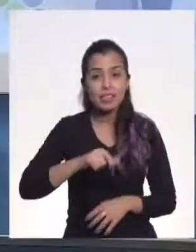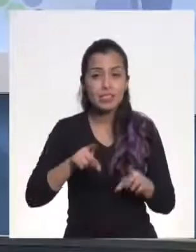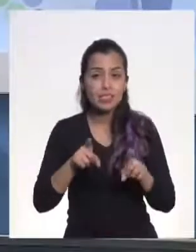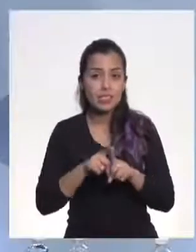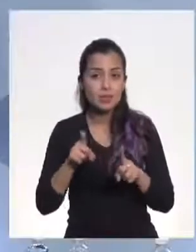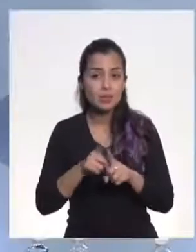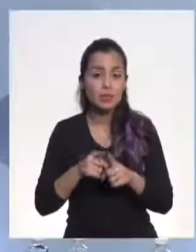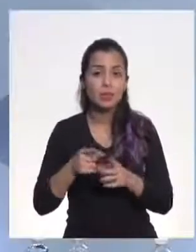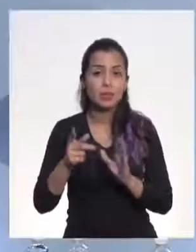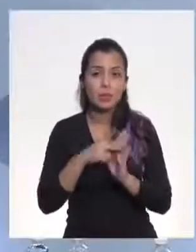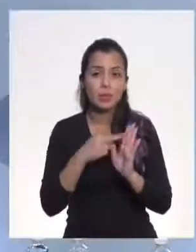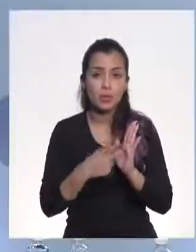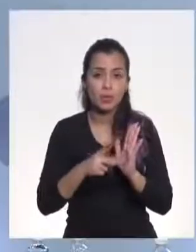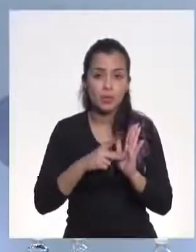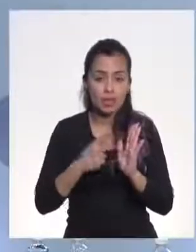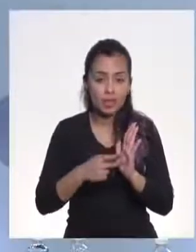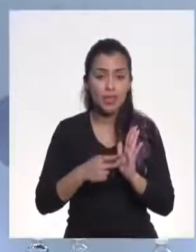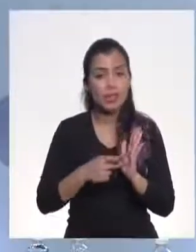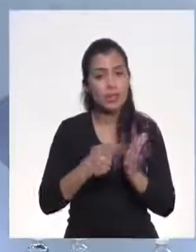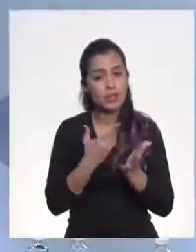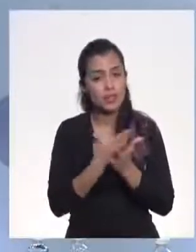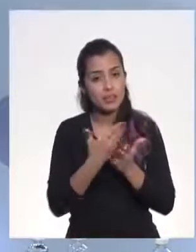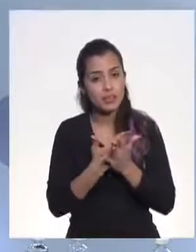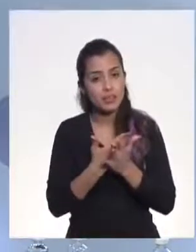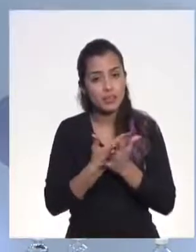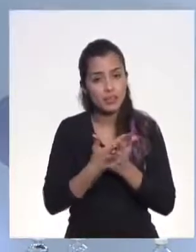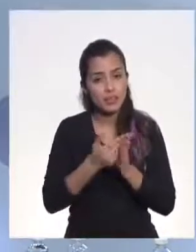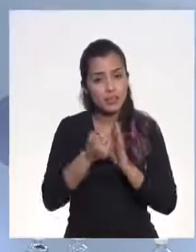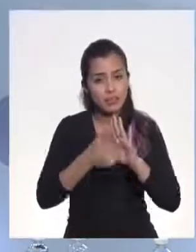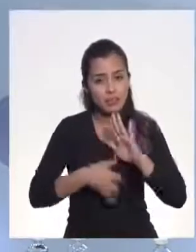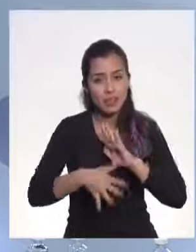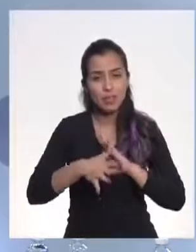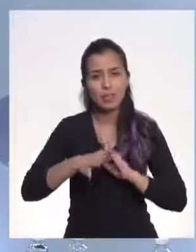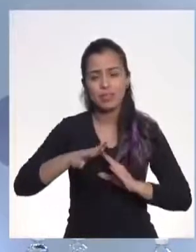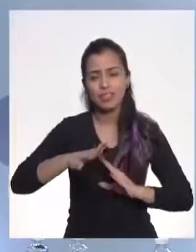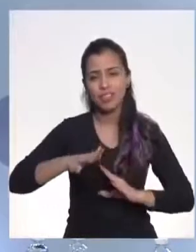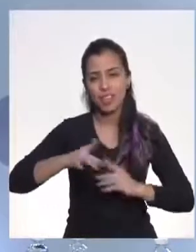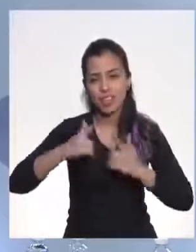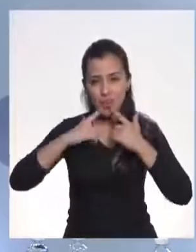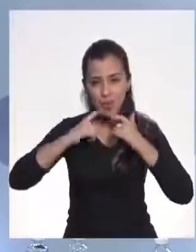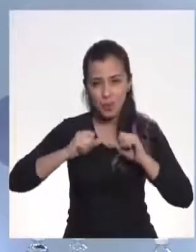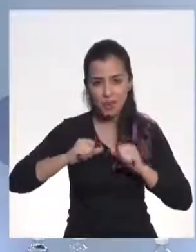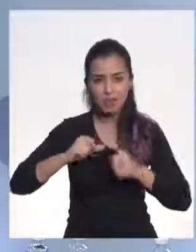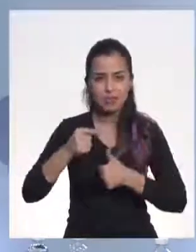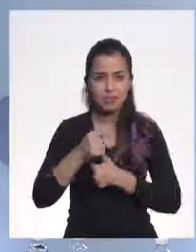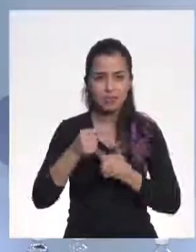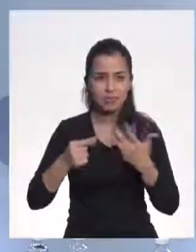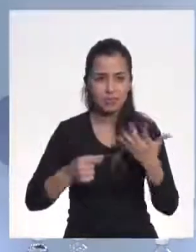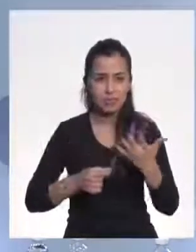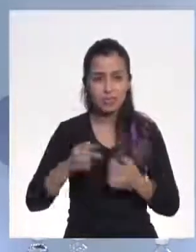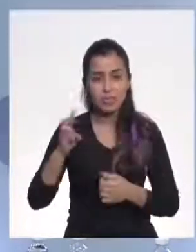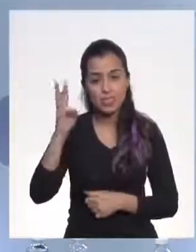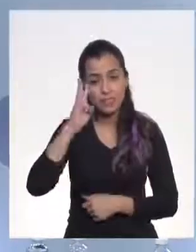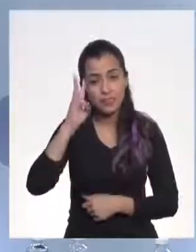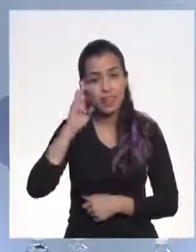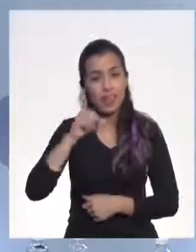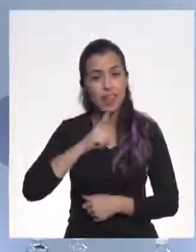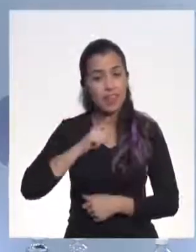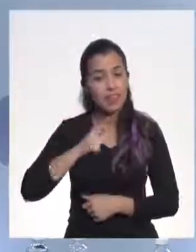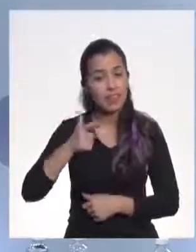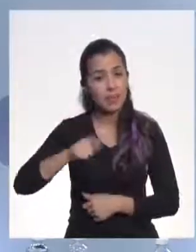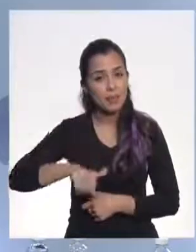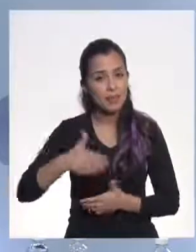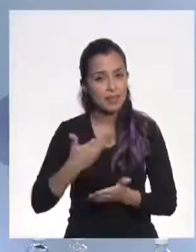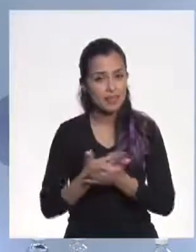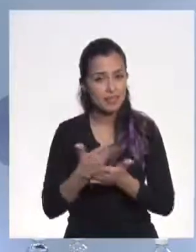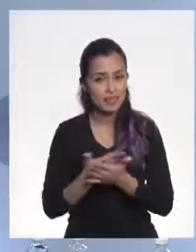de um poema parnasiano estudamos algumas figuras de linguagem eu falei sobre metáfora elipse hipérbole por aí vai na terça a gente tem mais aula